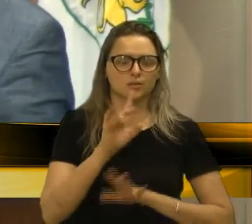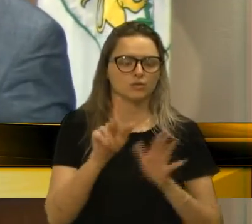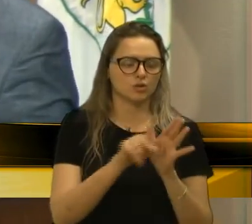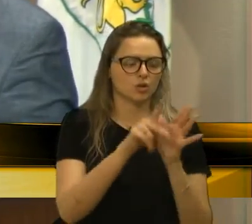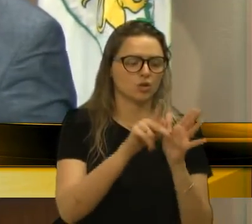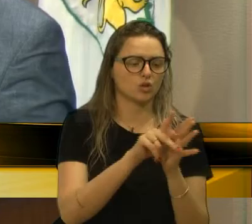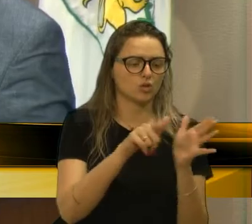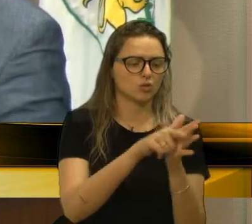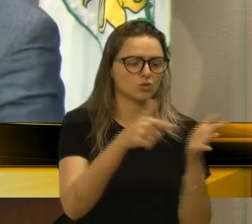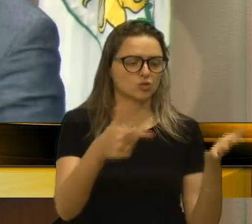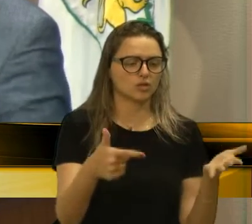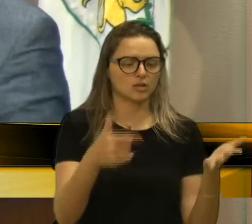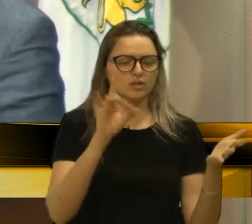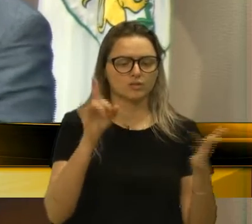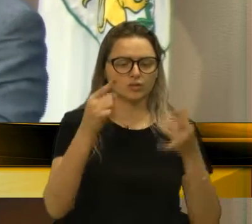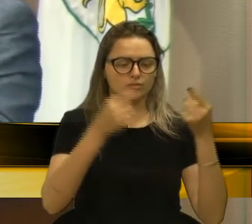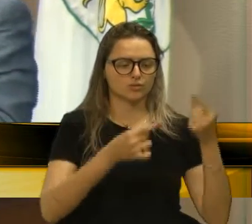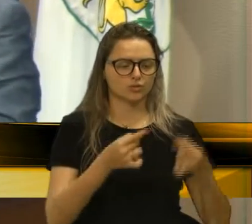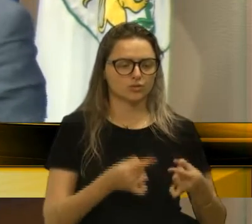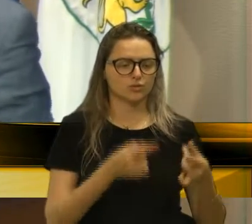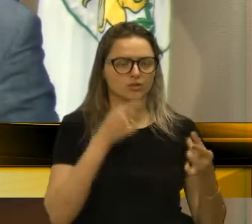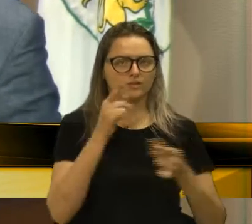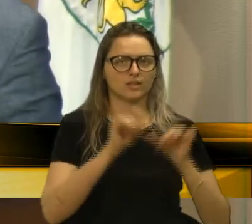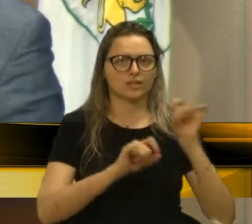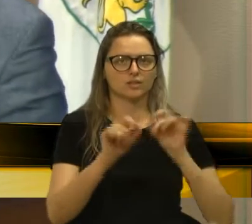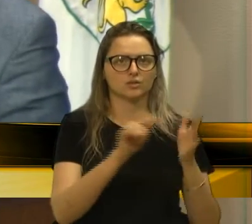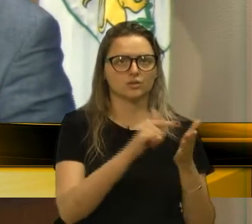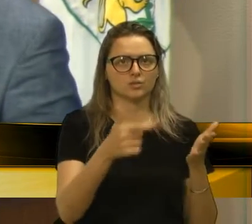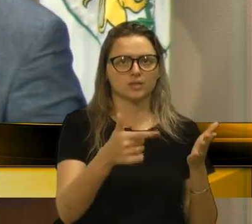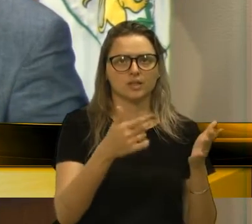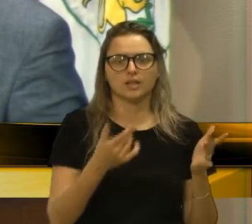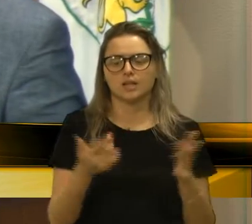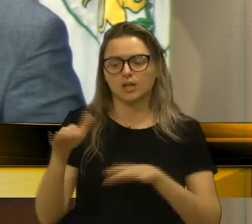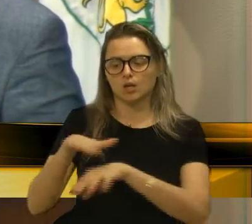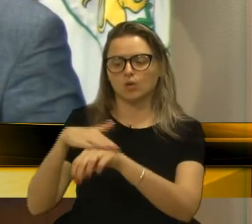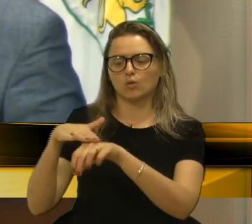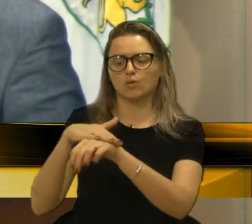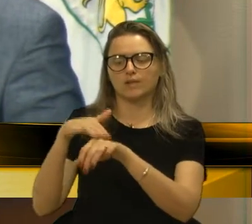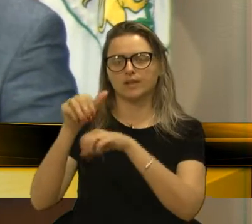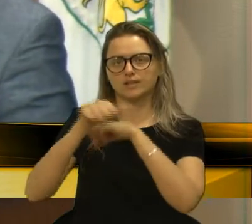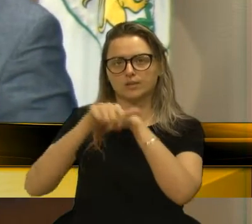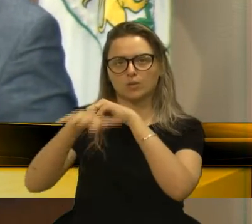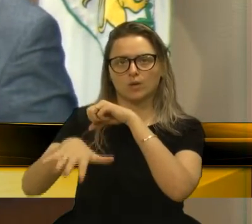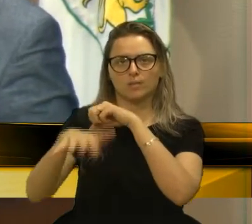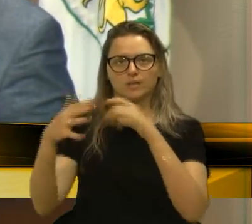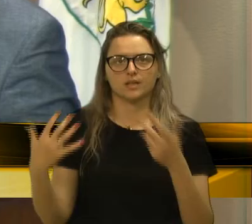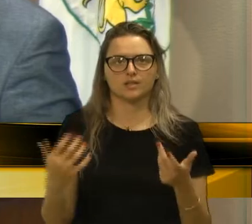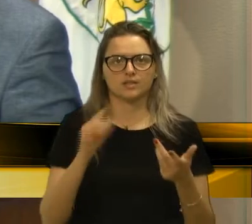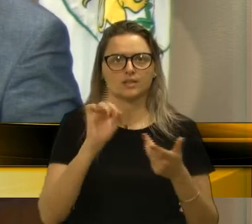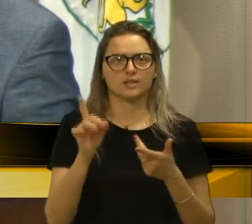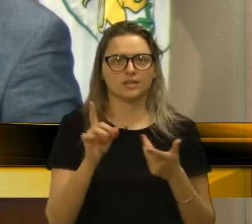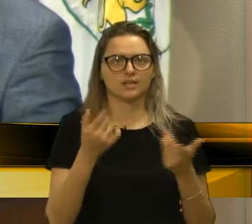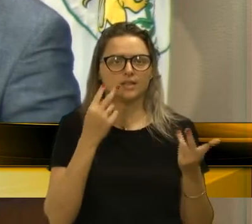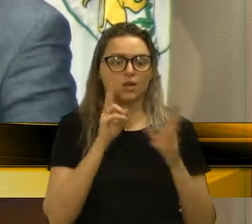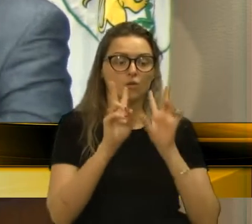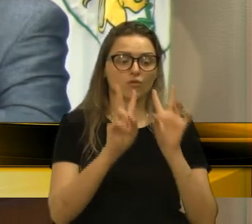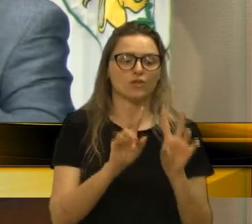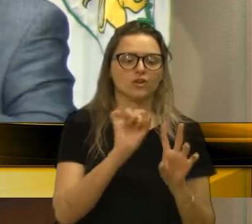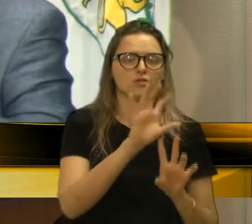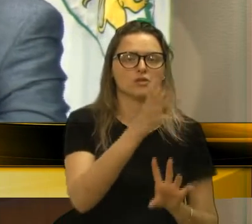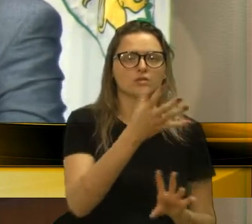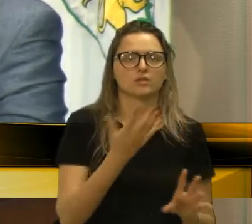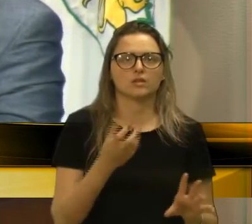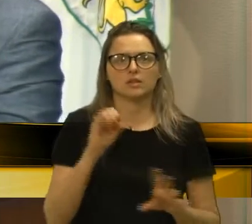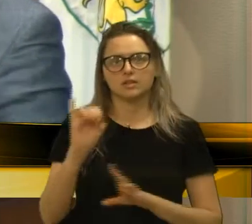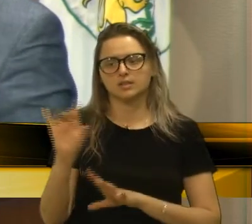de manhã e se pautar por ele para vir aqui falar. Então, paute a imprensa, vereador Renato Nunes, e não se paute por ela. Se